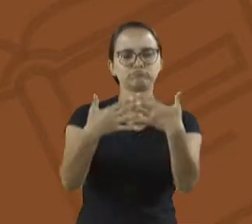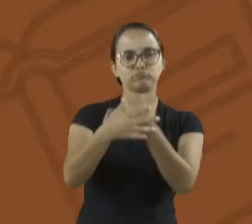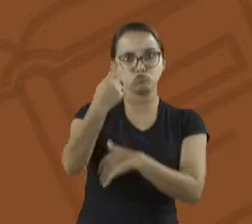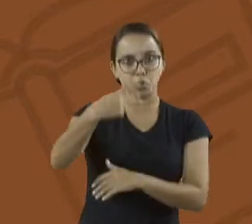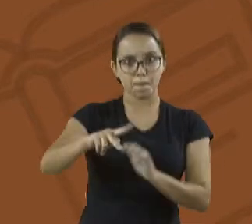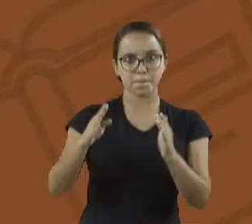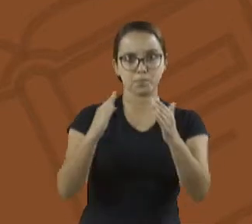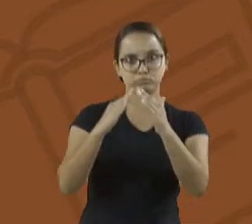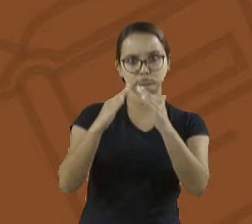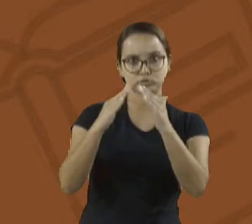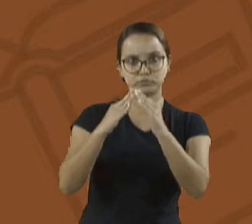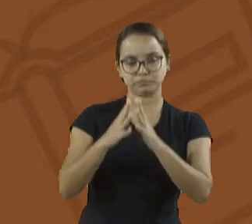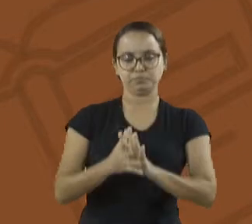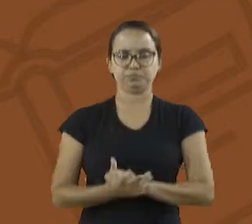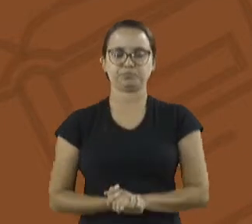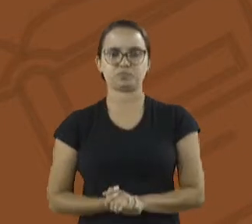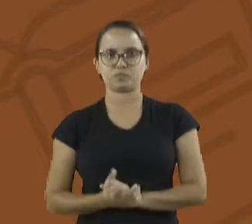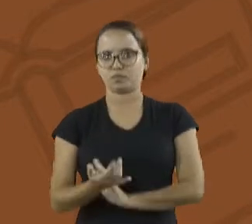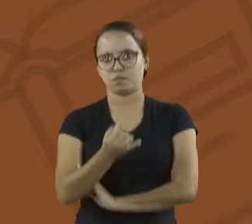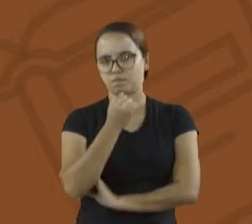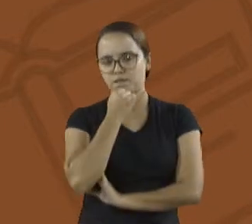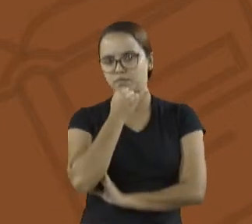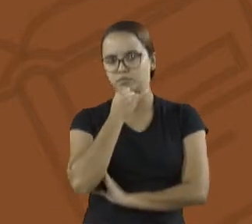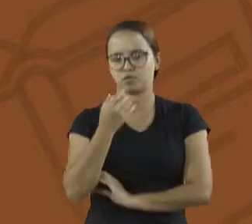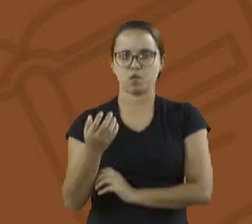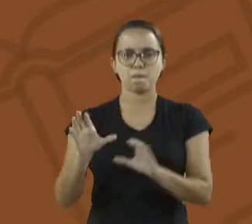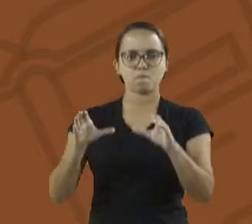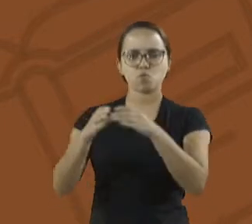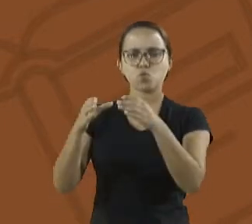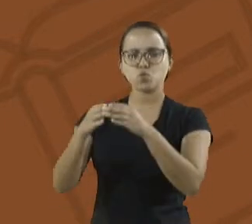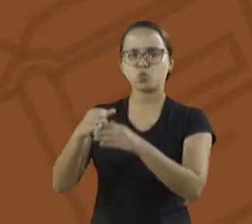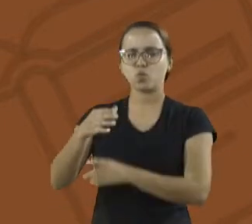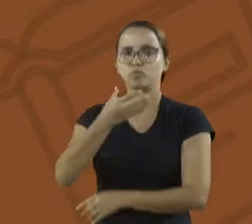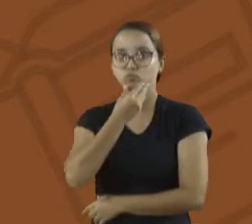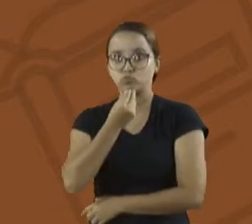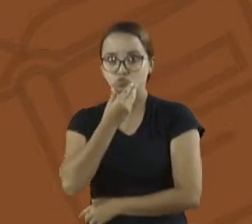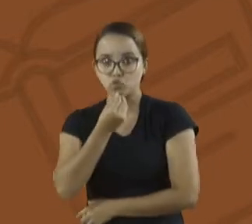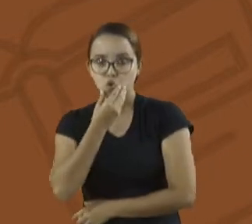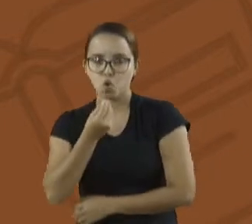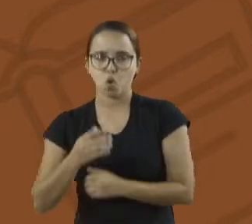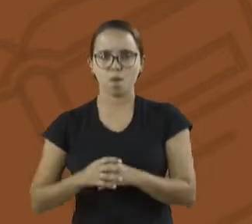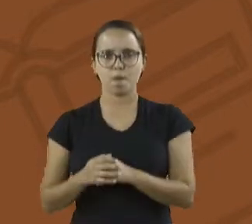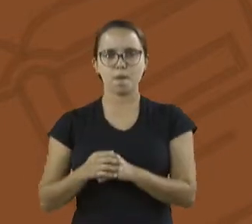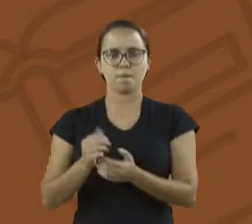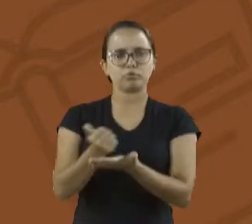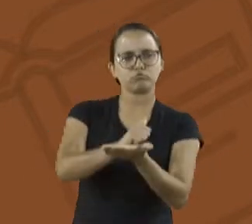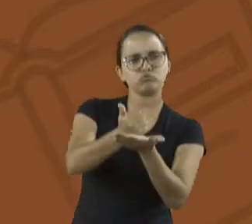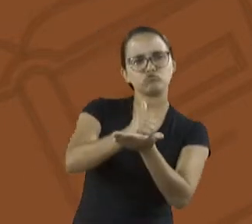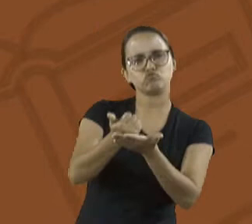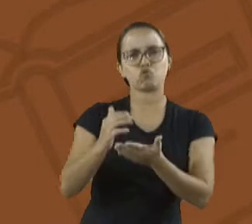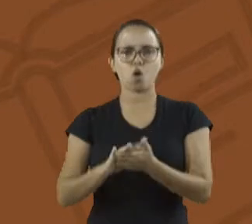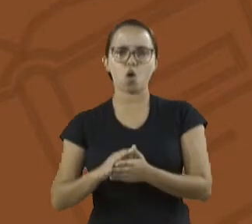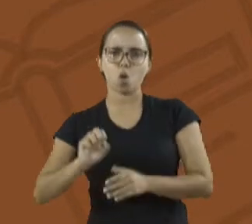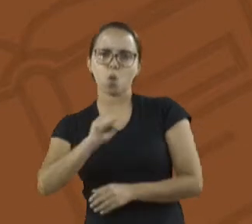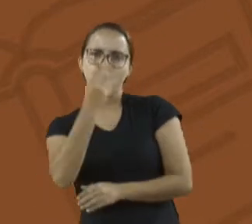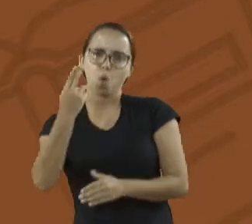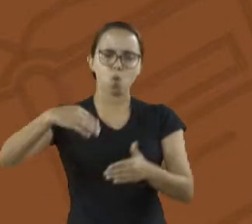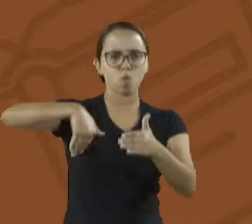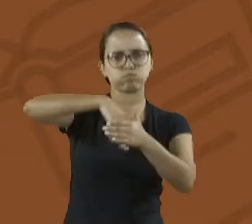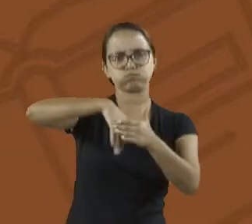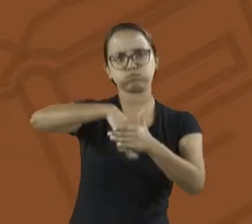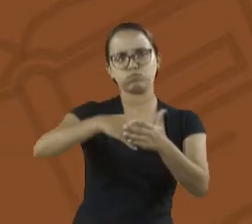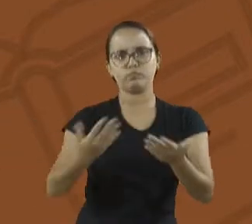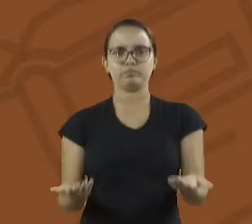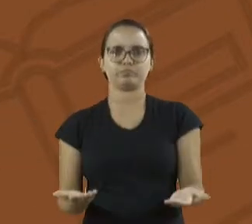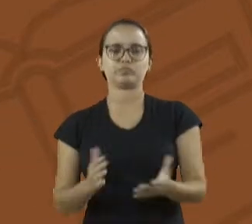devem ter, para os homens, um grupinho que joga um dominó, ou então bate uma peladinha, né? Então, de alguma forma